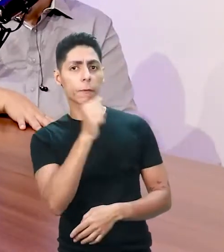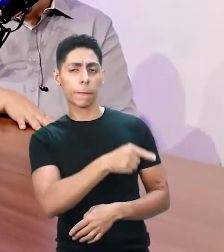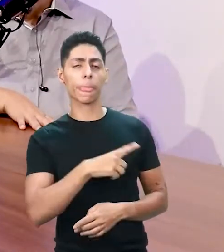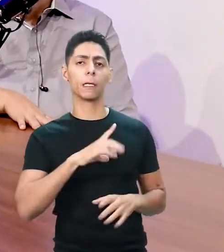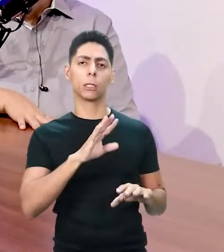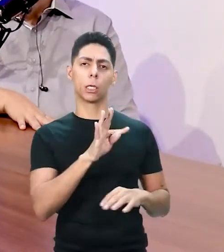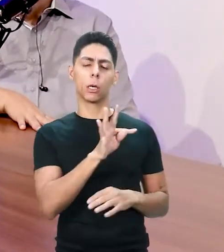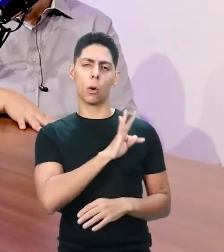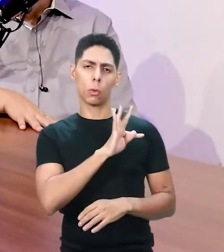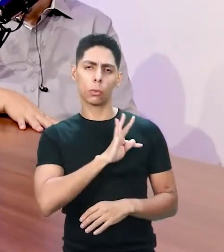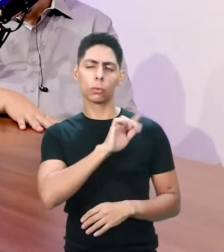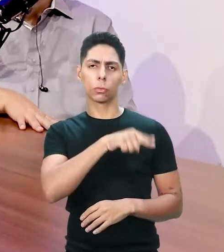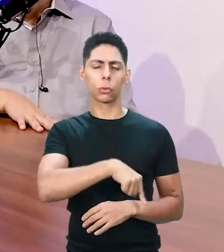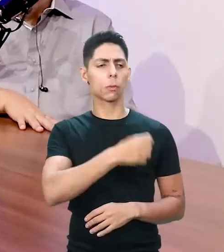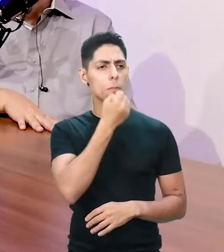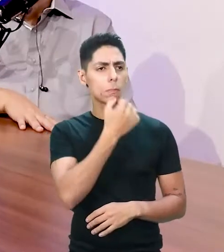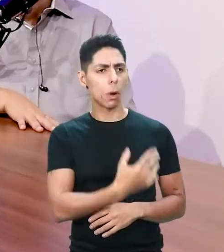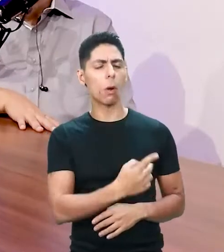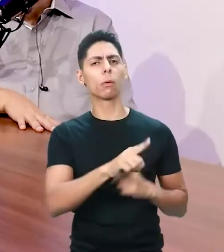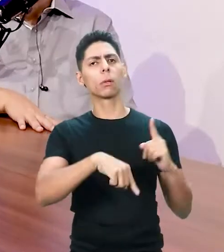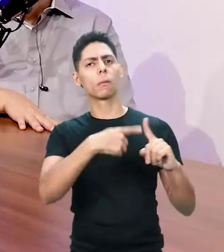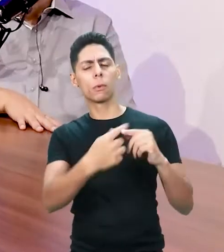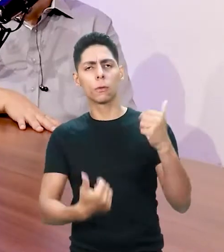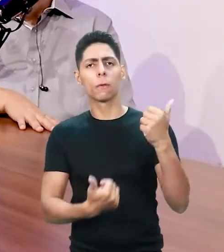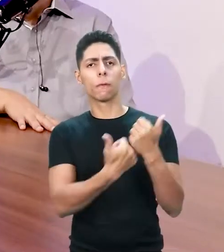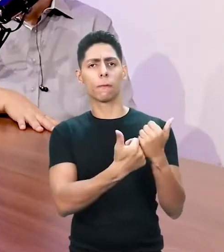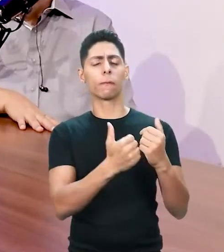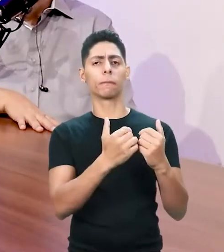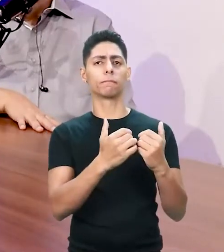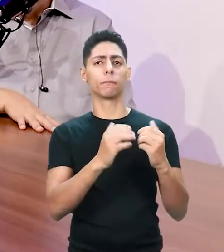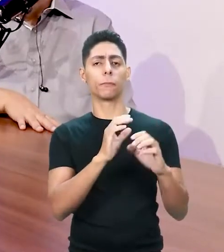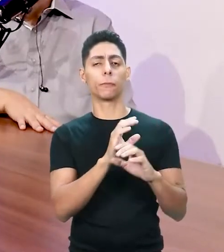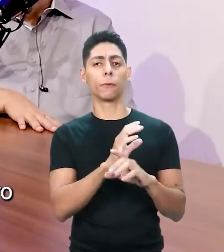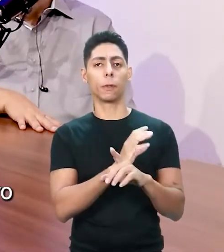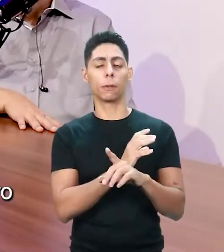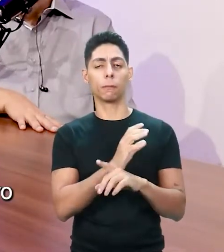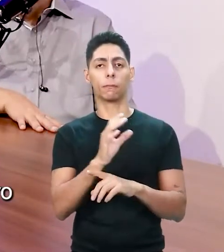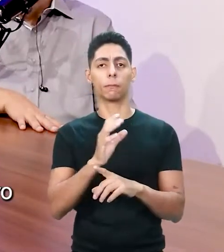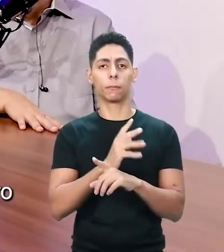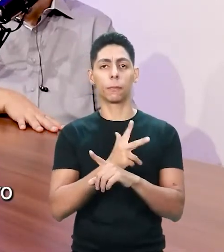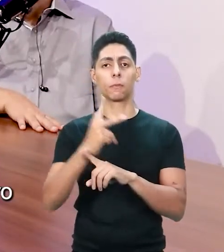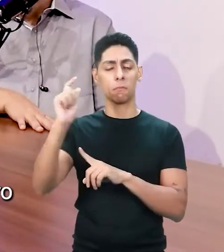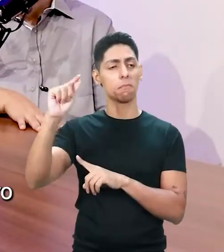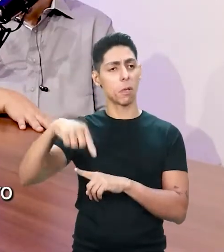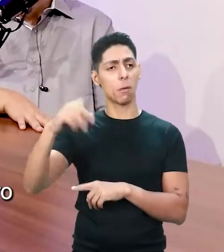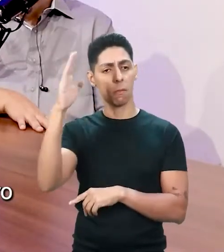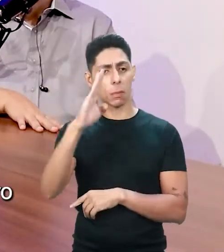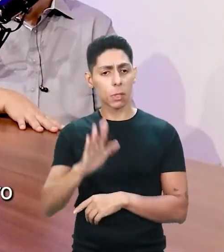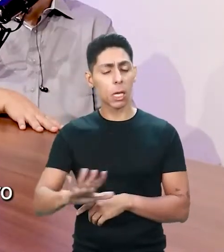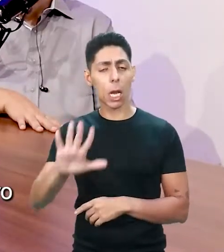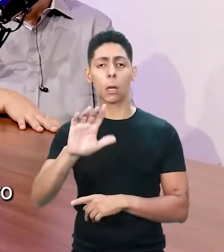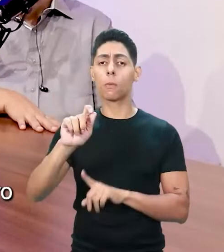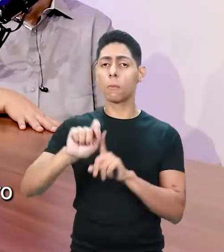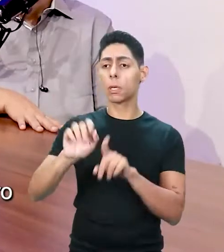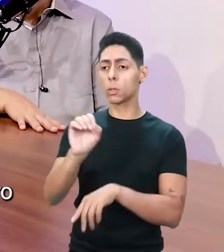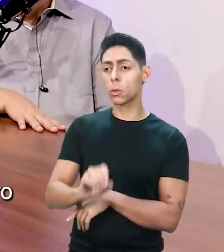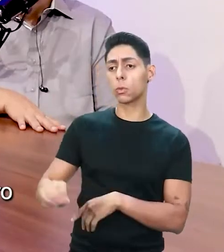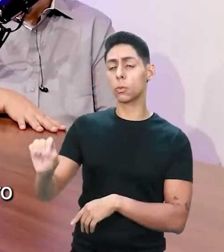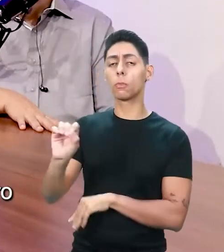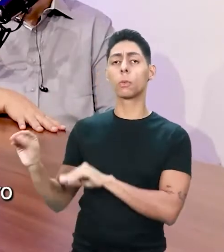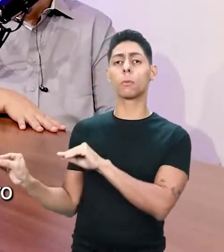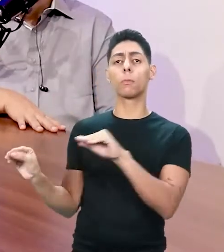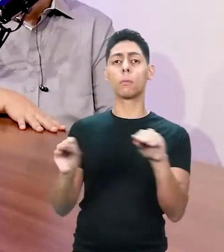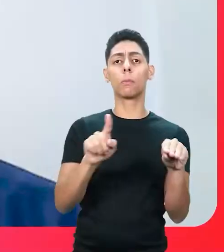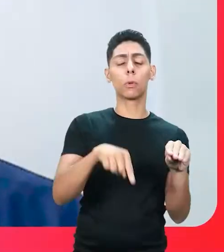time naquela época, no ano seguinte foi vice-campeão brasileiro. Uhum. 2 meses no Bangu, agosto, setembro, em outubro, já me passaram